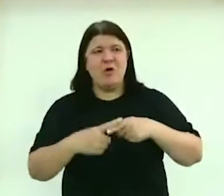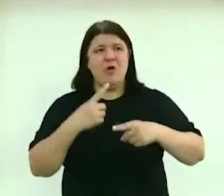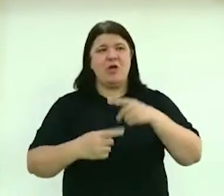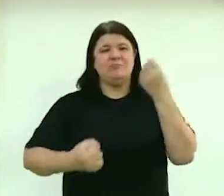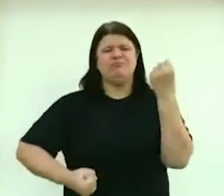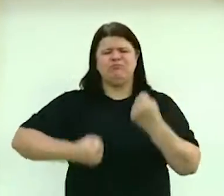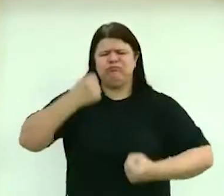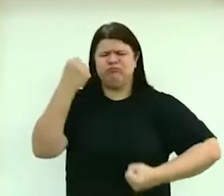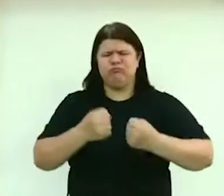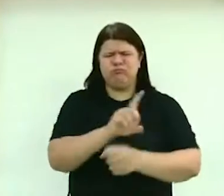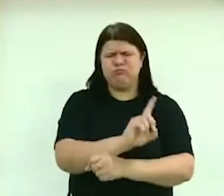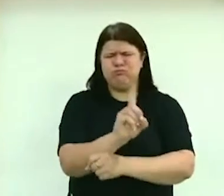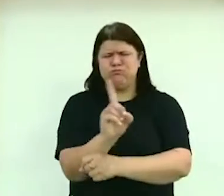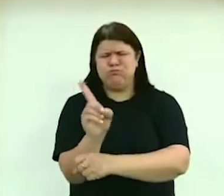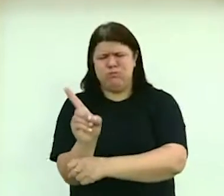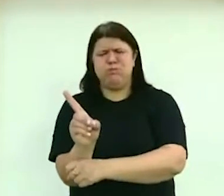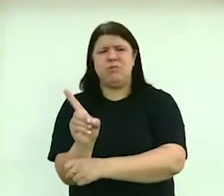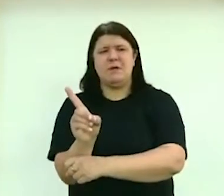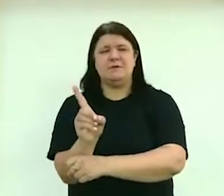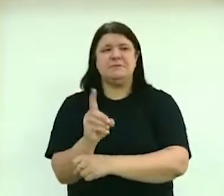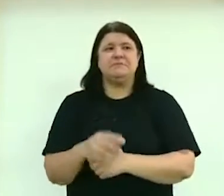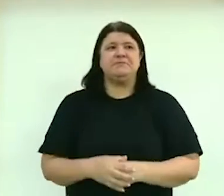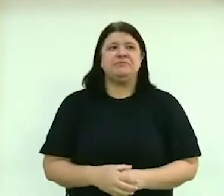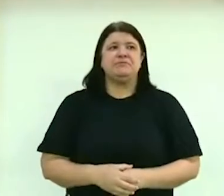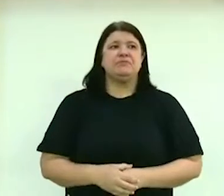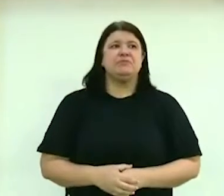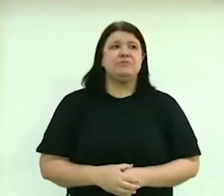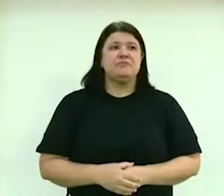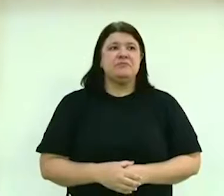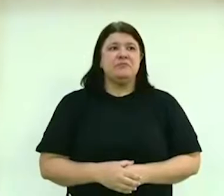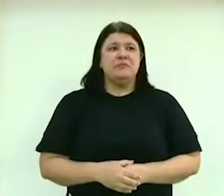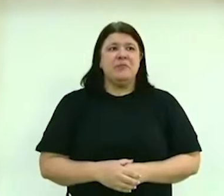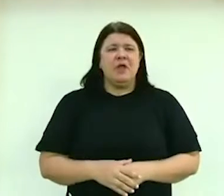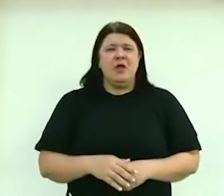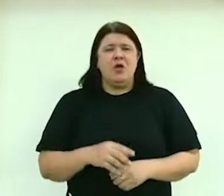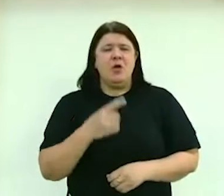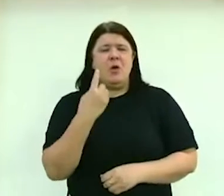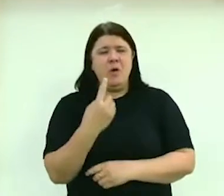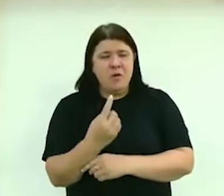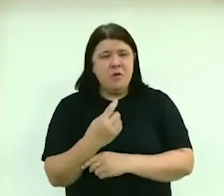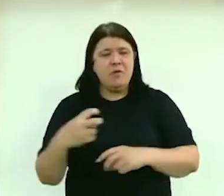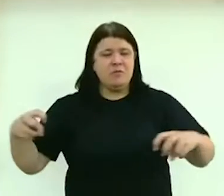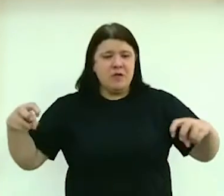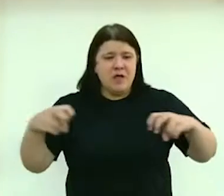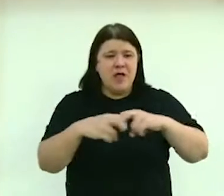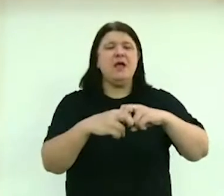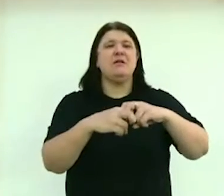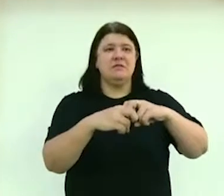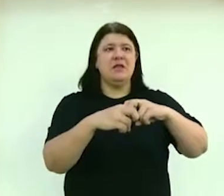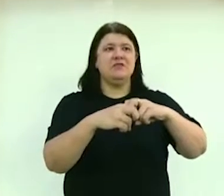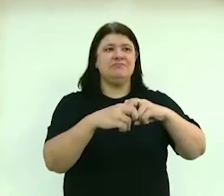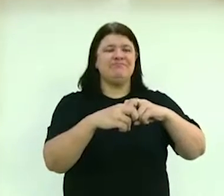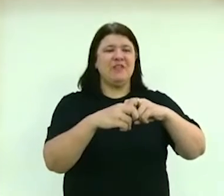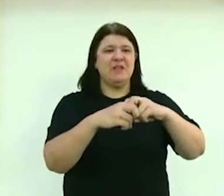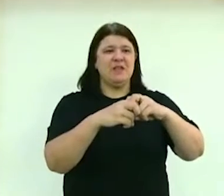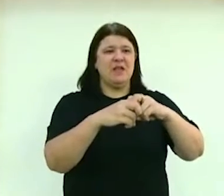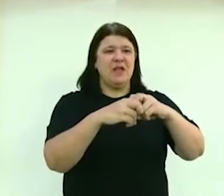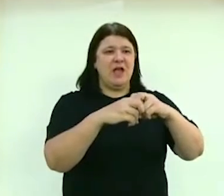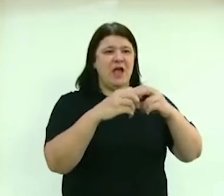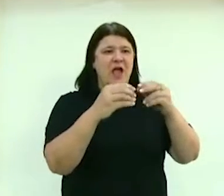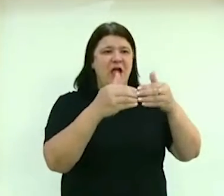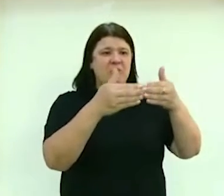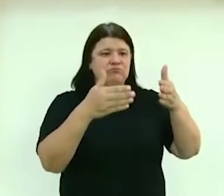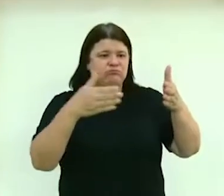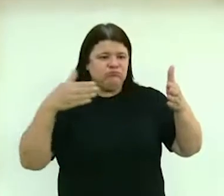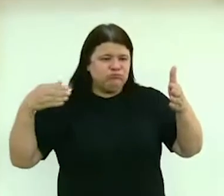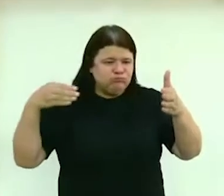que cruzam o referido cruzamento. Em um dos acidentes, o carro chegou a invadir a loja e causar grandes transtornos, além do risco